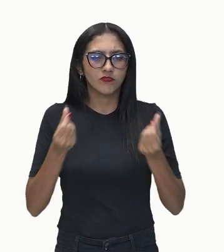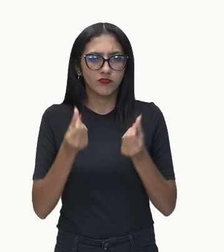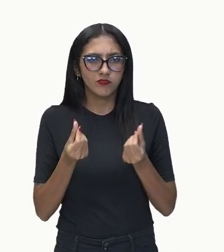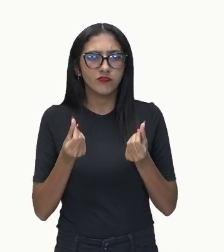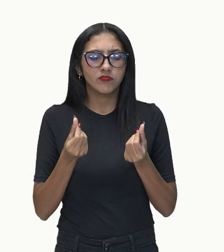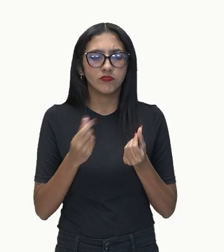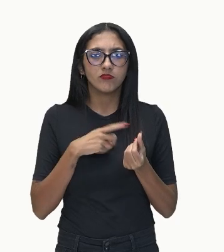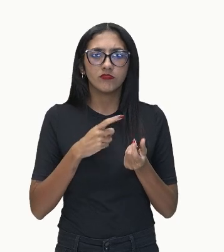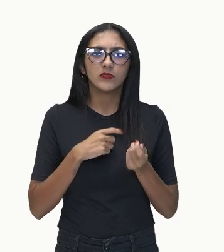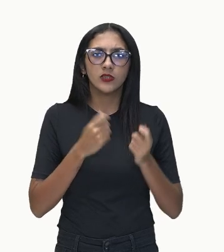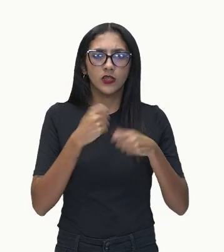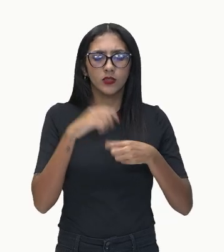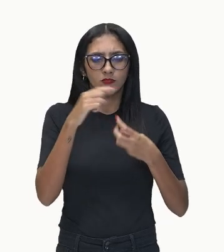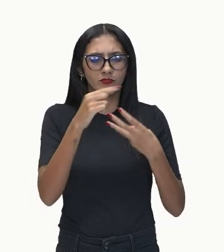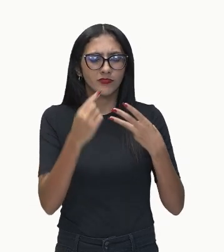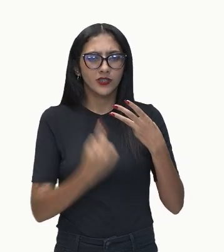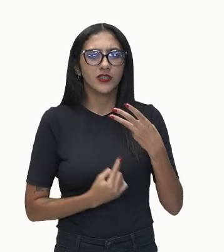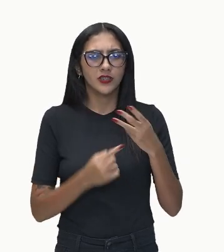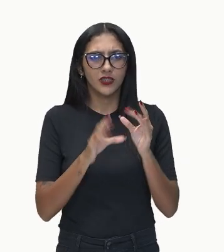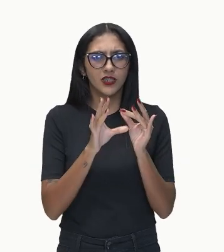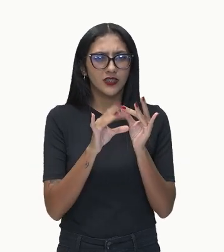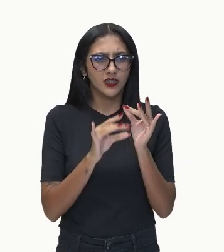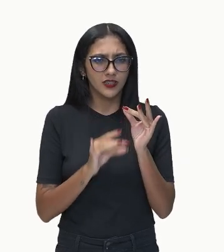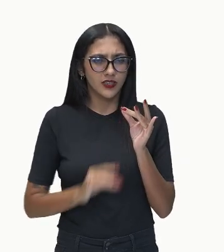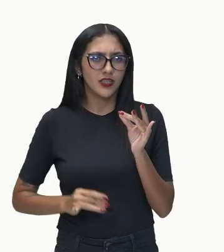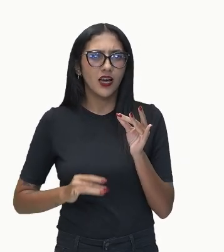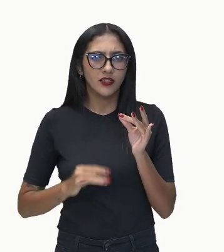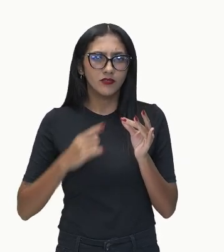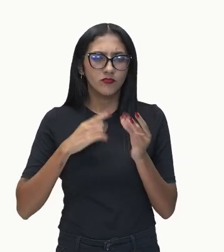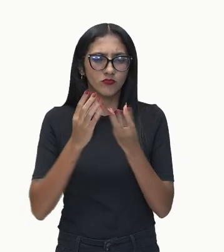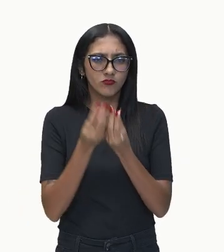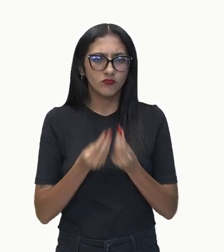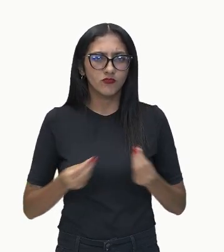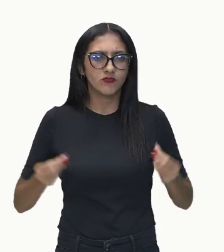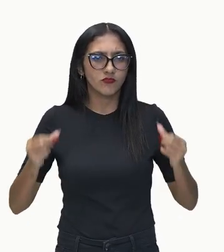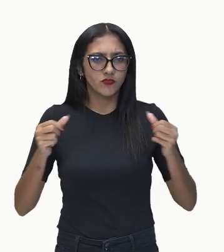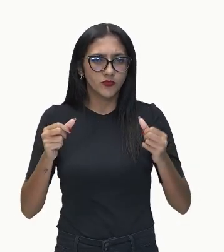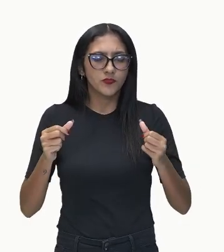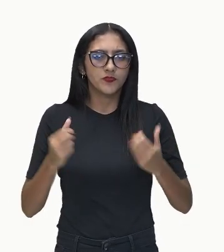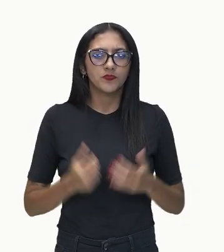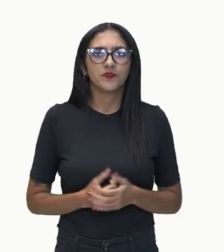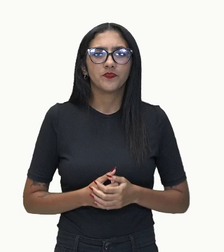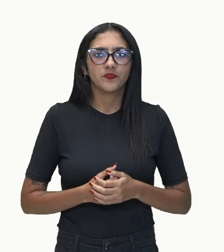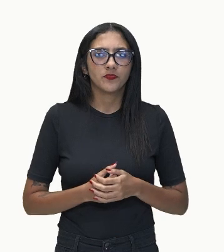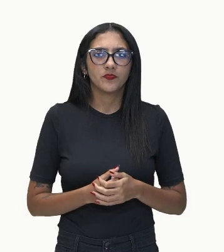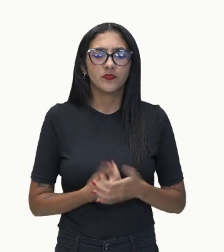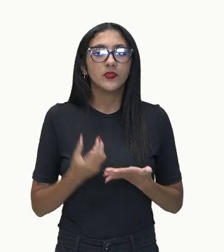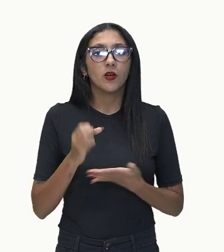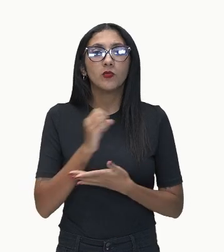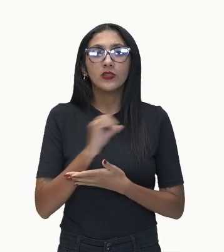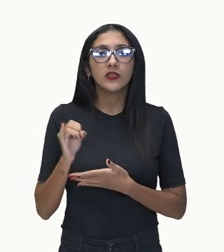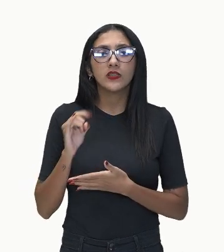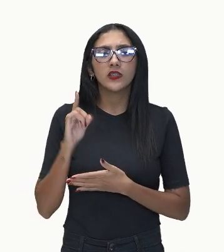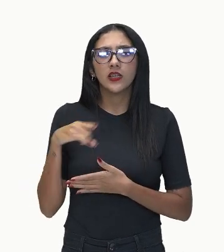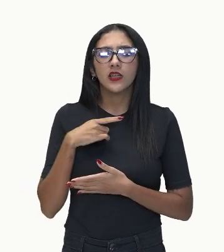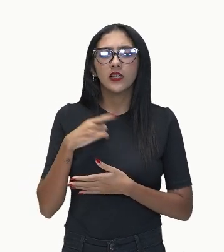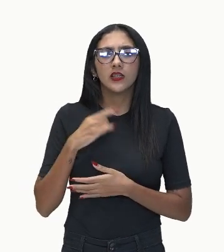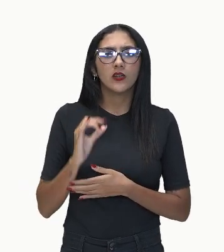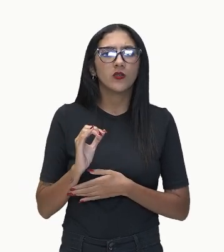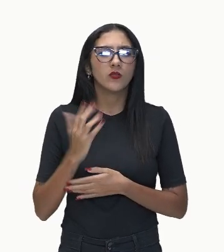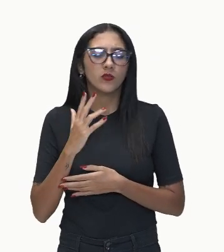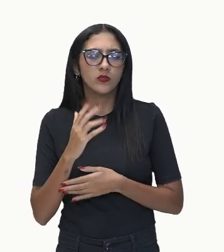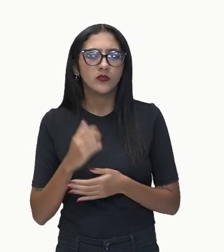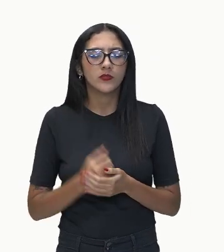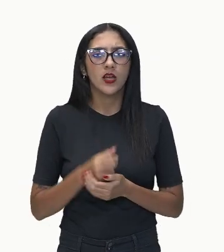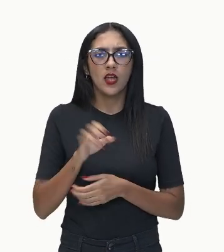e polissacarídeos são muitas moléculas de monossacarídeos. Então, que pela ação, nesse caso aqui, pela ação de enzimas,